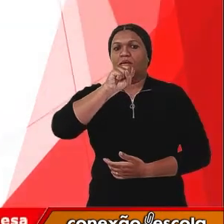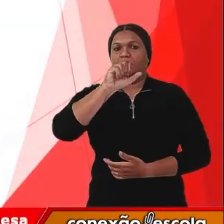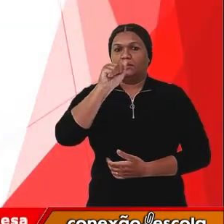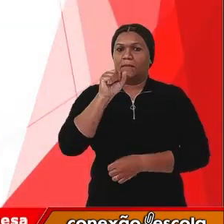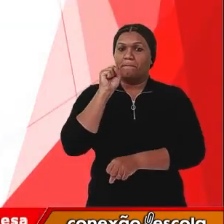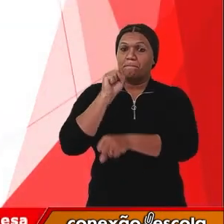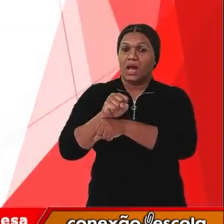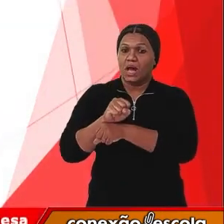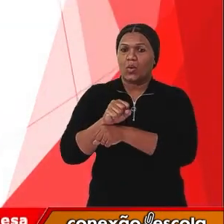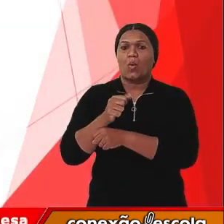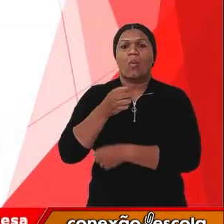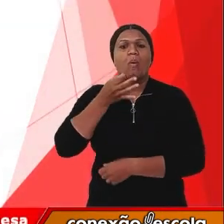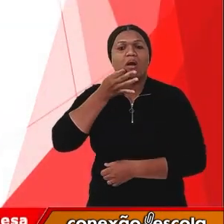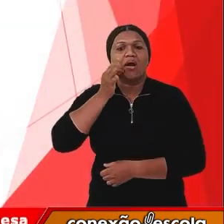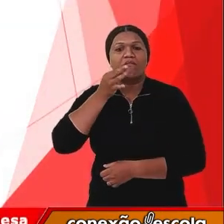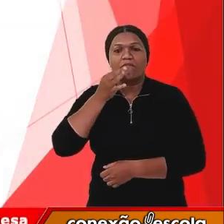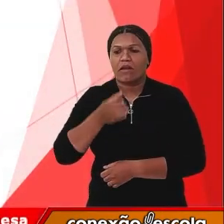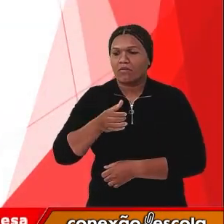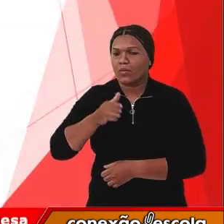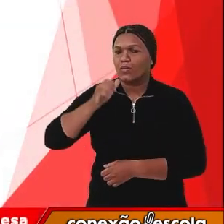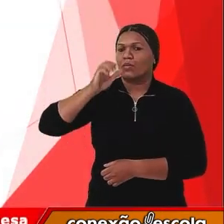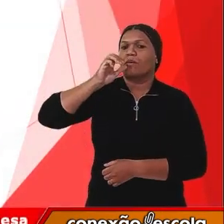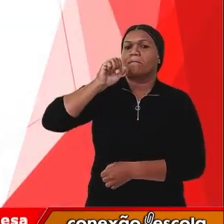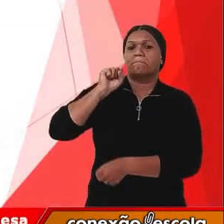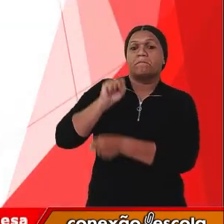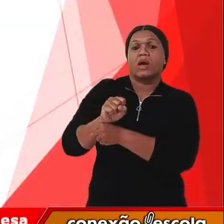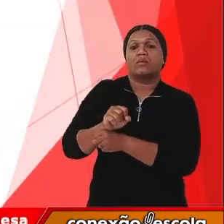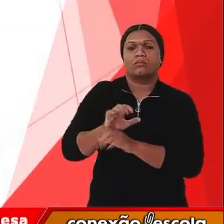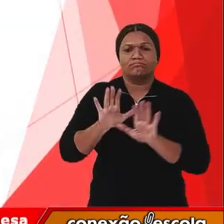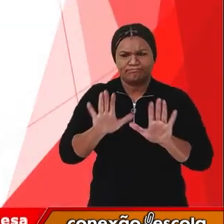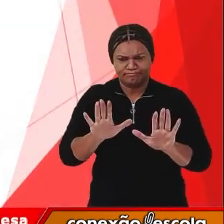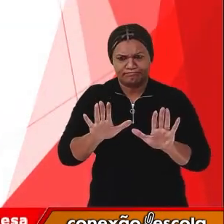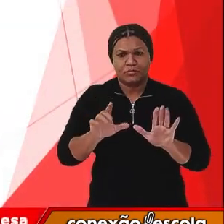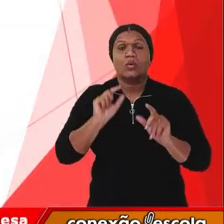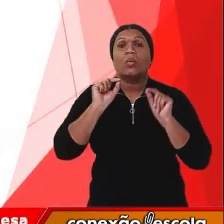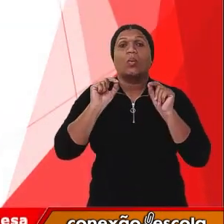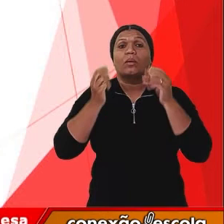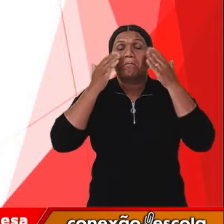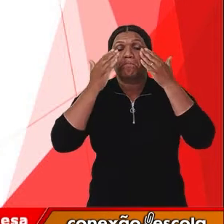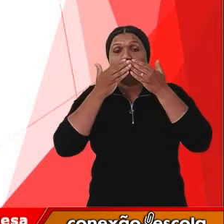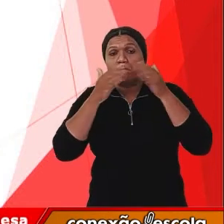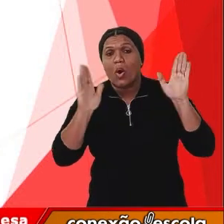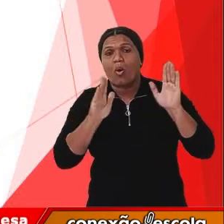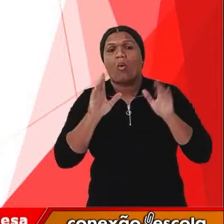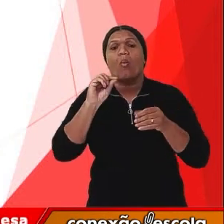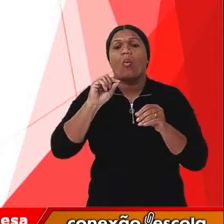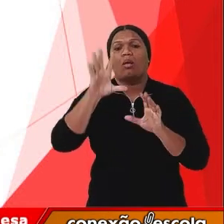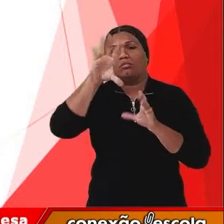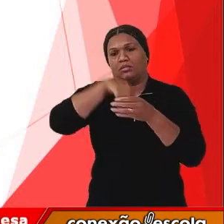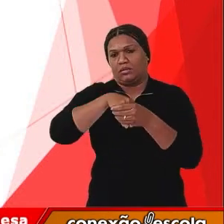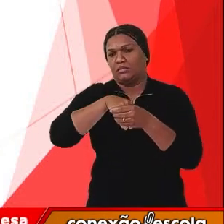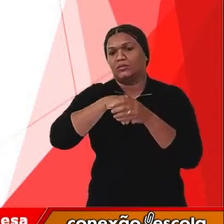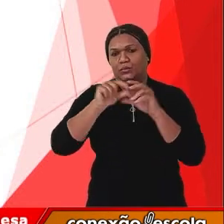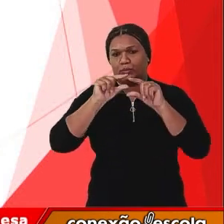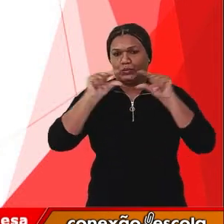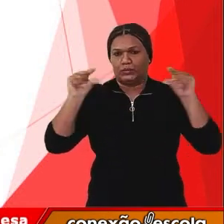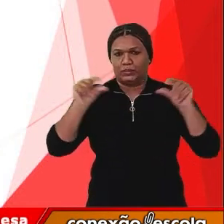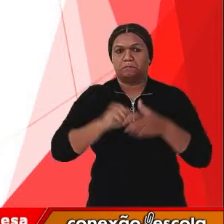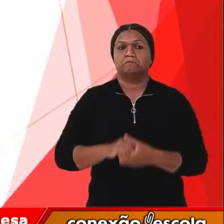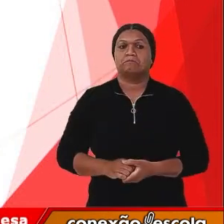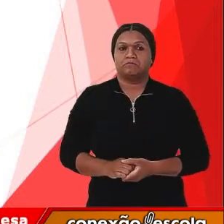tomar café é o que está explícito e implícito no exemplo bem